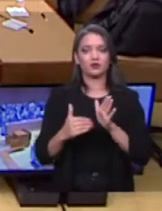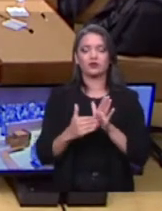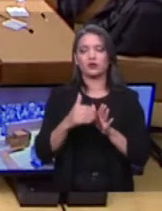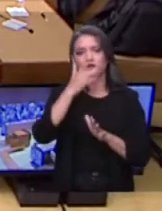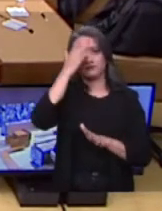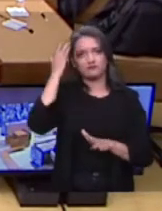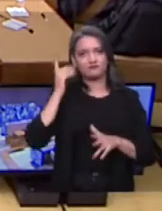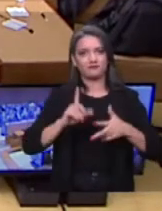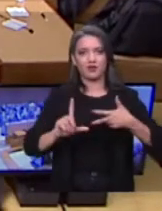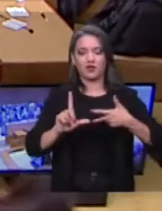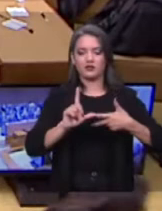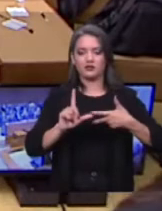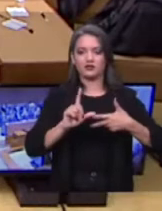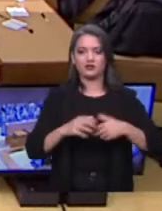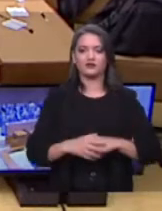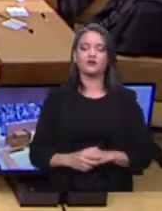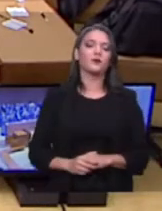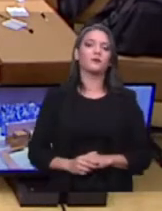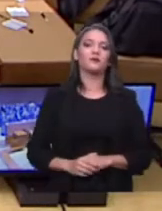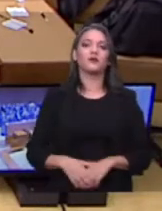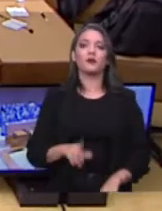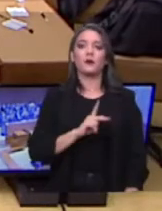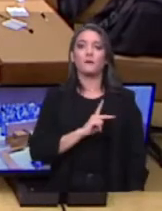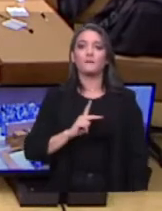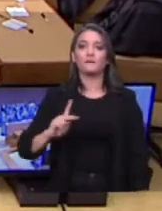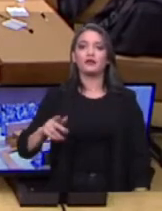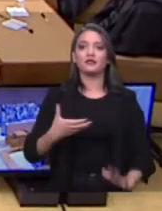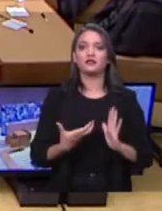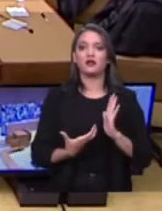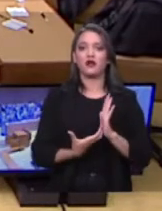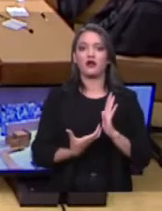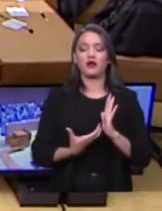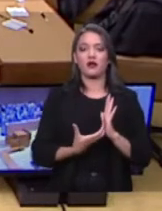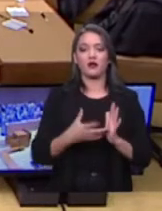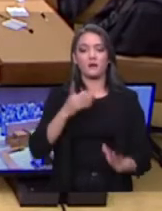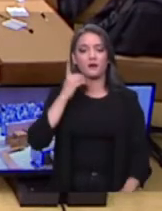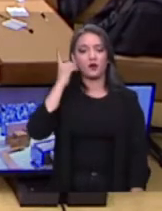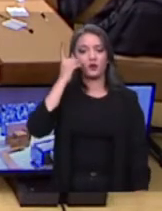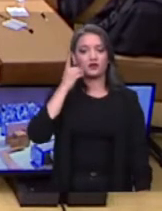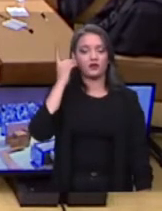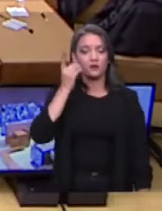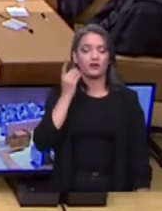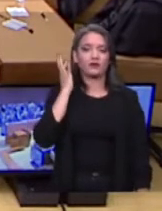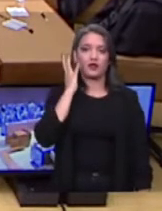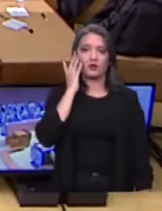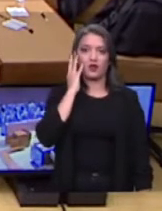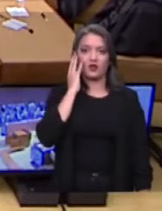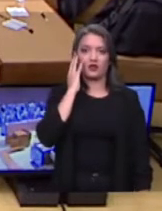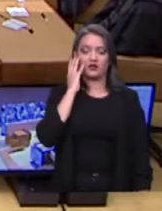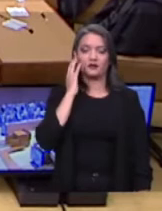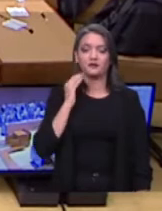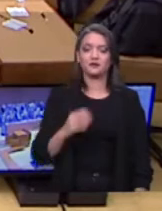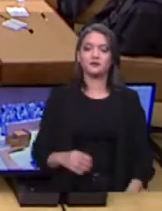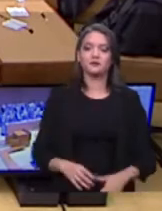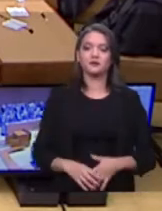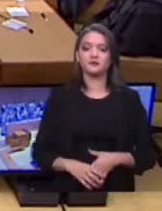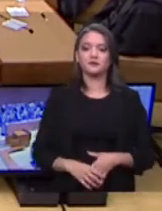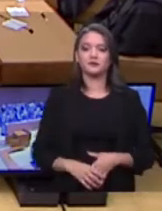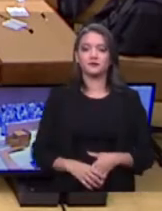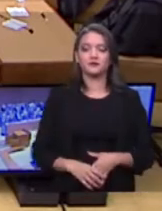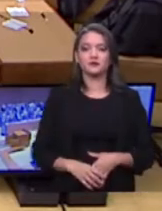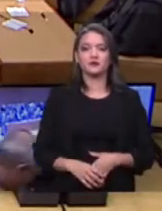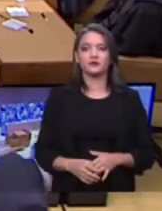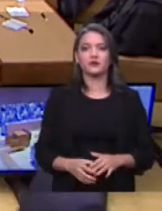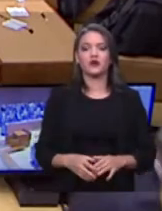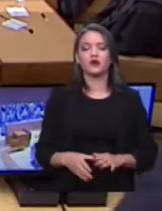Legislativo presidente da Câmara dos Deputados deputado federal Arthur Lira senhores